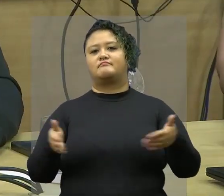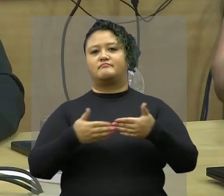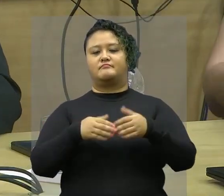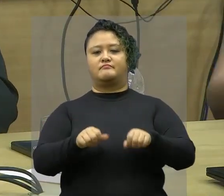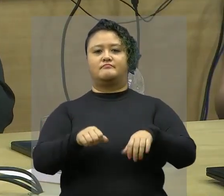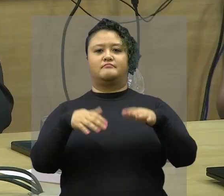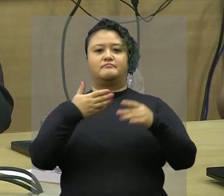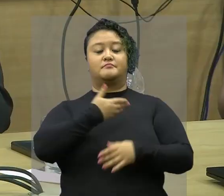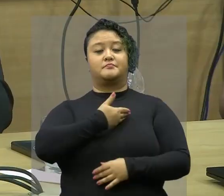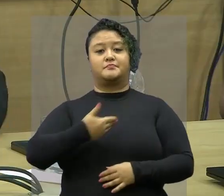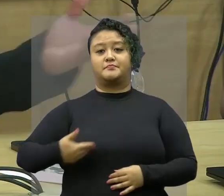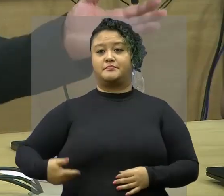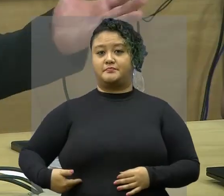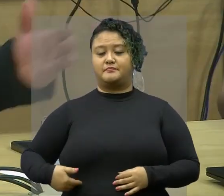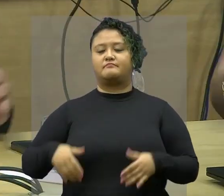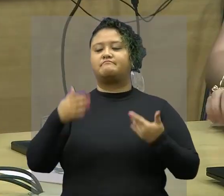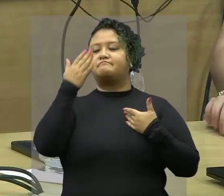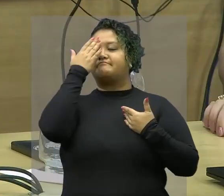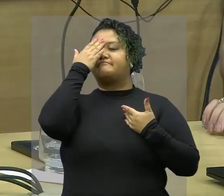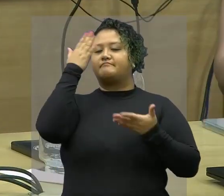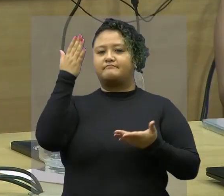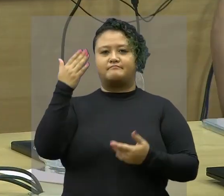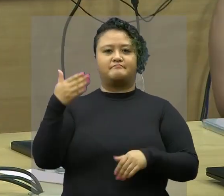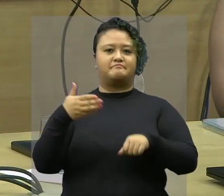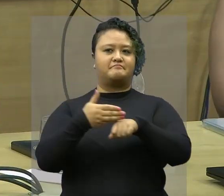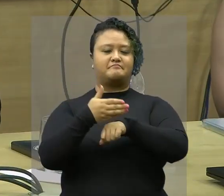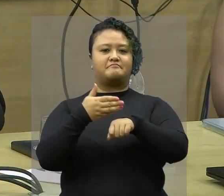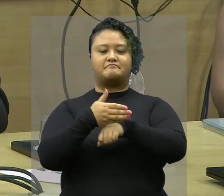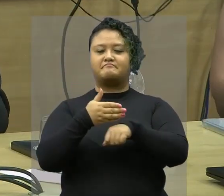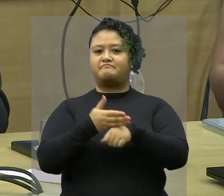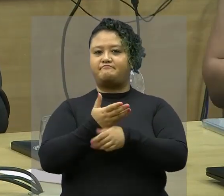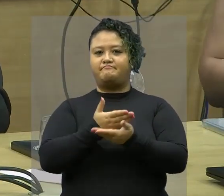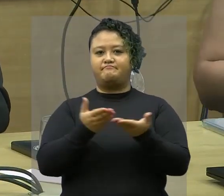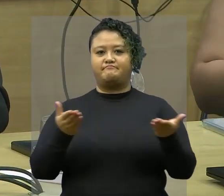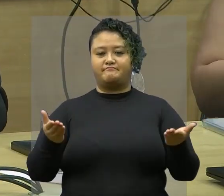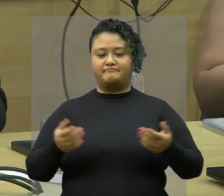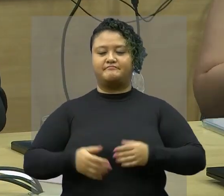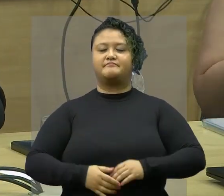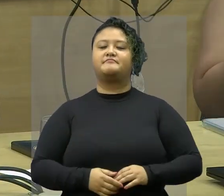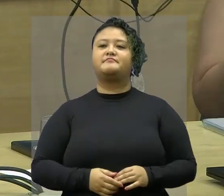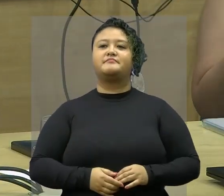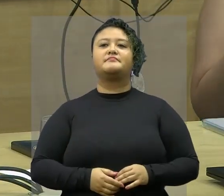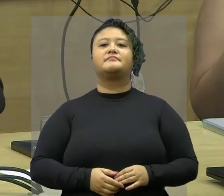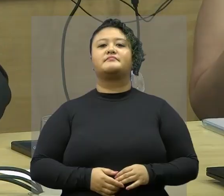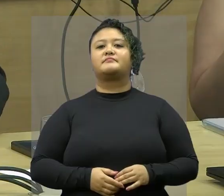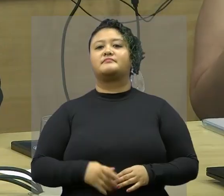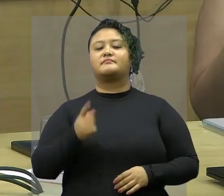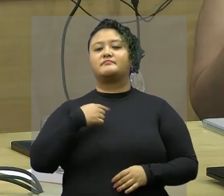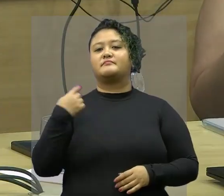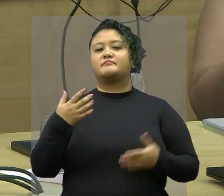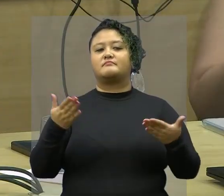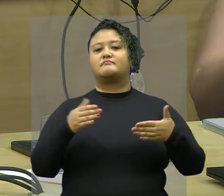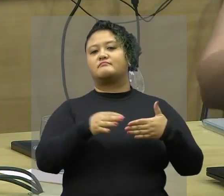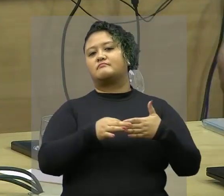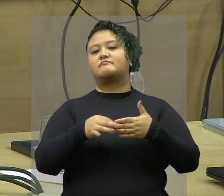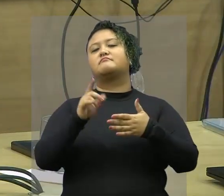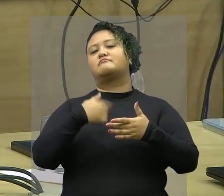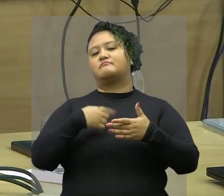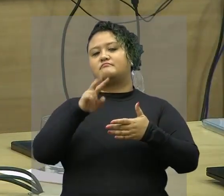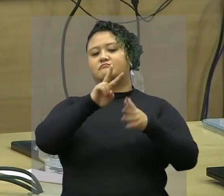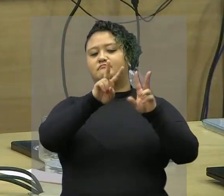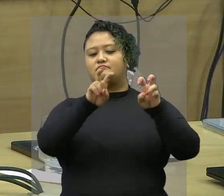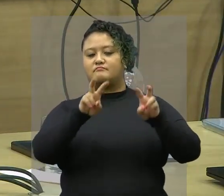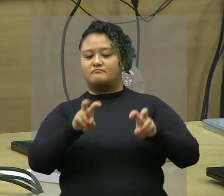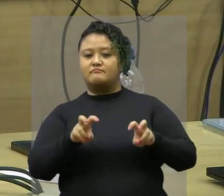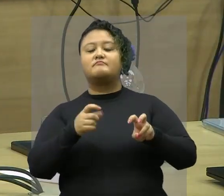audiência pública. Obrigado, né, pela participação de vocês. E a gente vai, então, encaminhar esses temas e